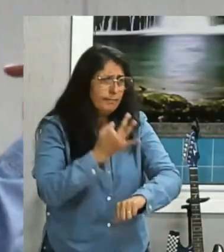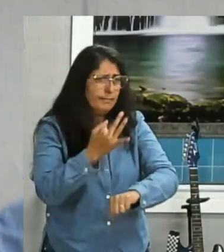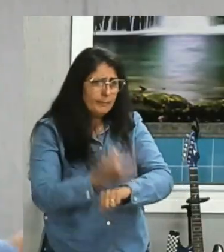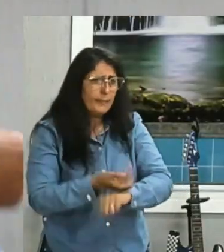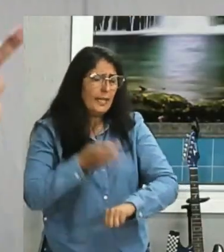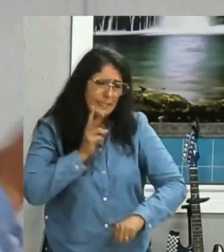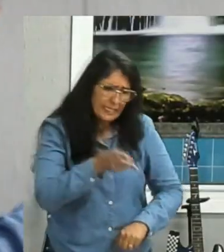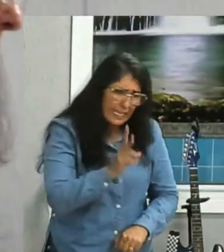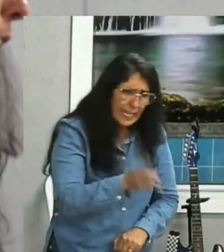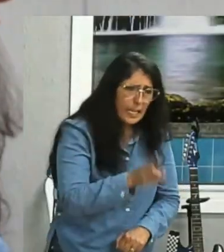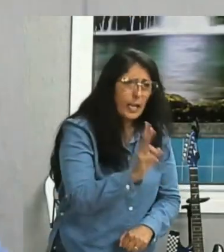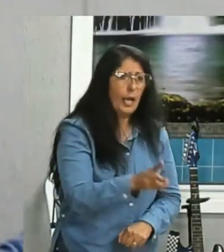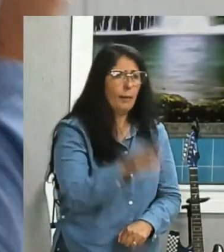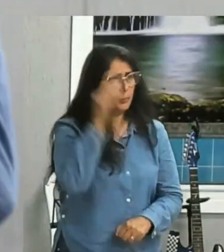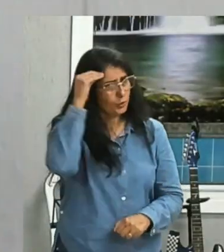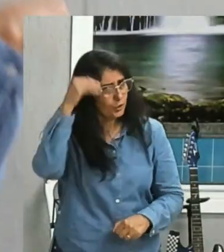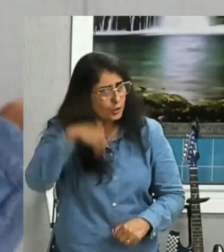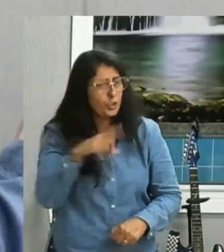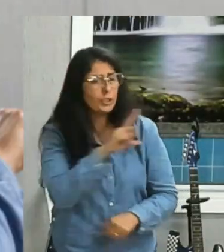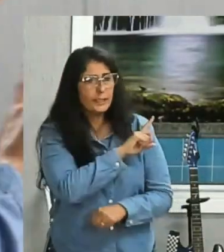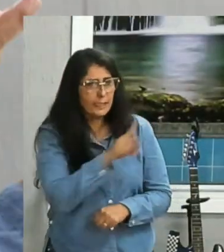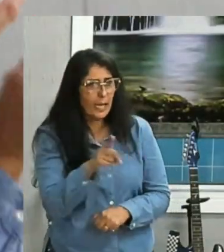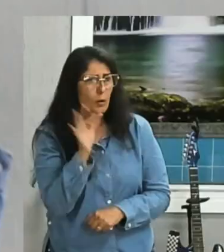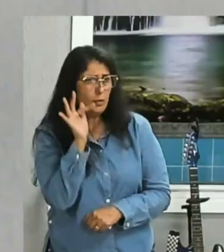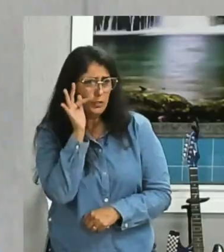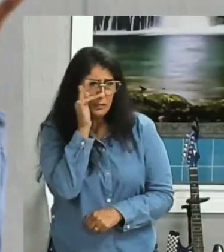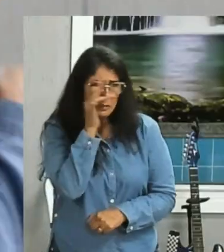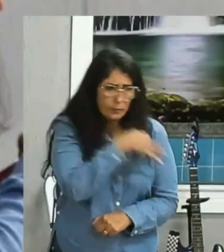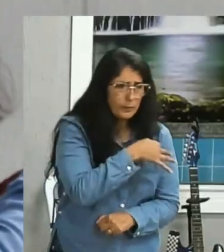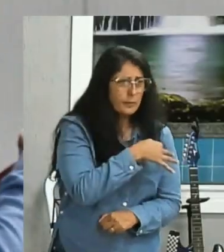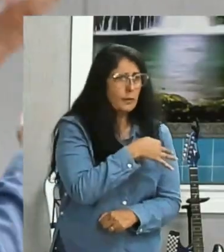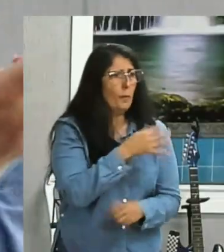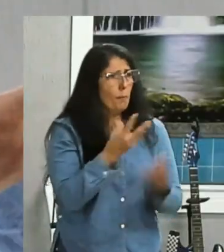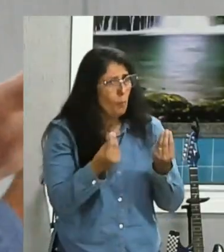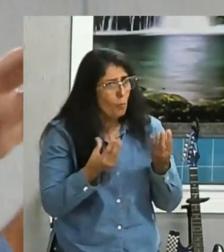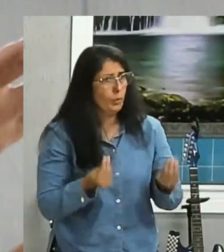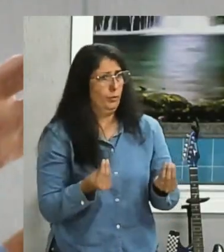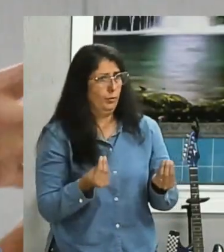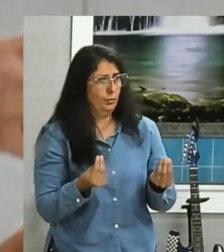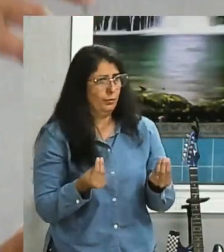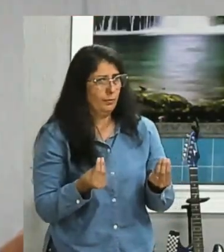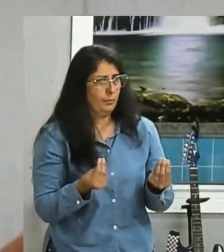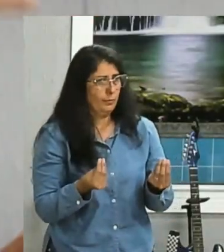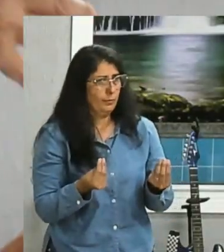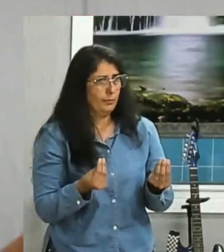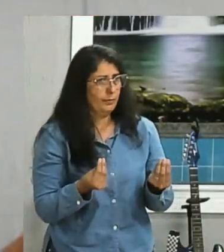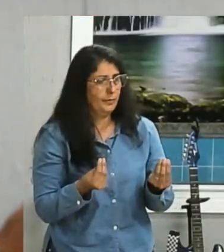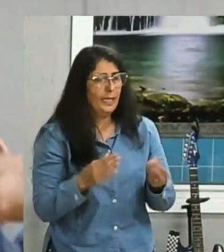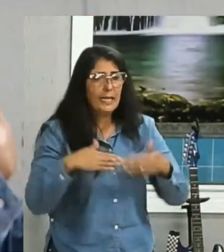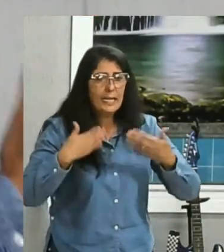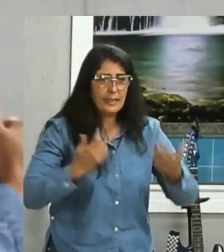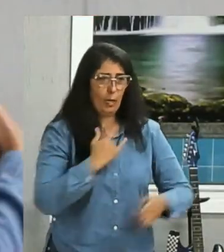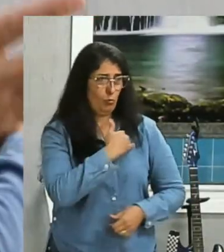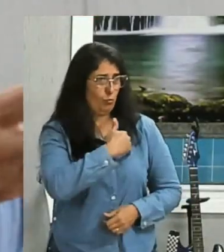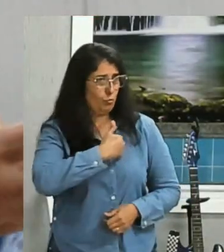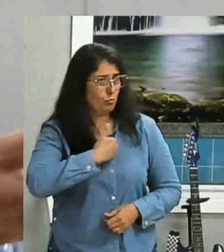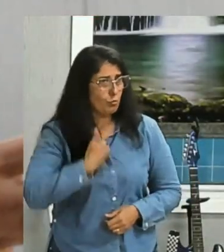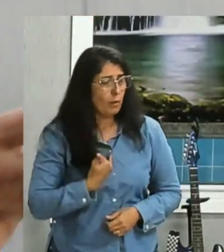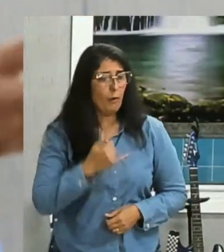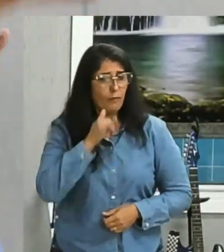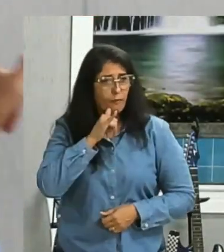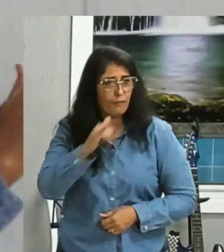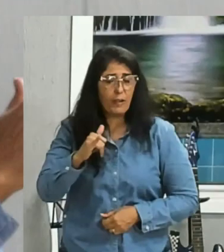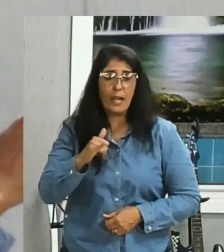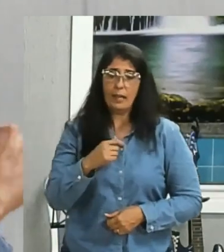tempos difíceis. É isso, nós somos irmãos, nós sofremos juntos, nós estamos passando pelo mesmo tipo